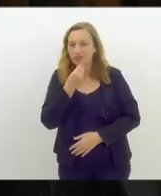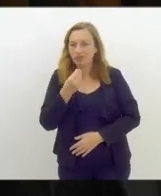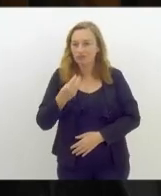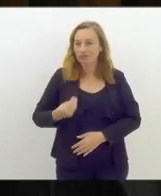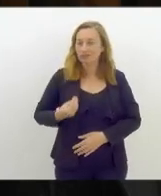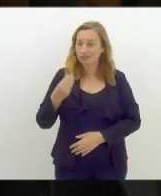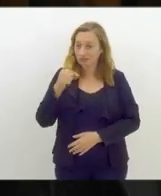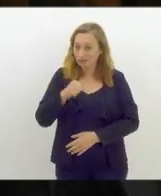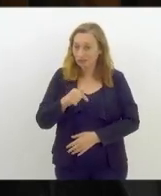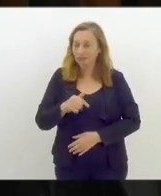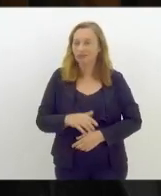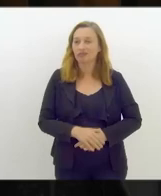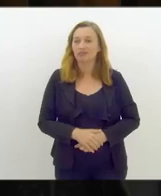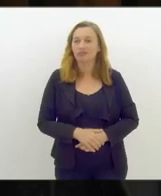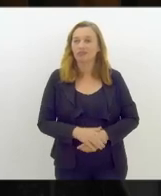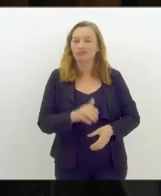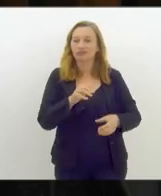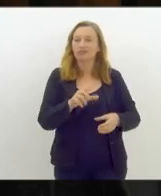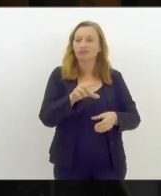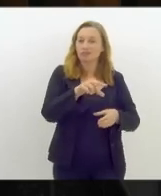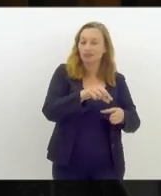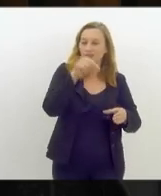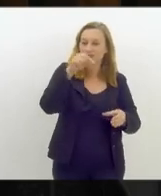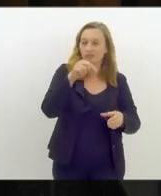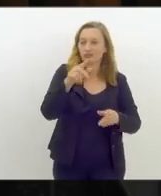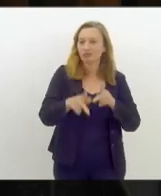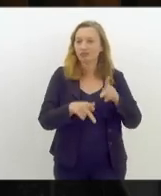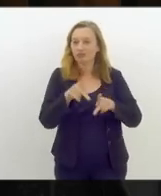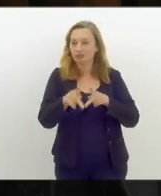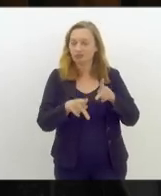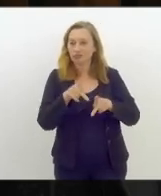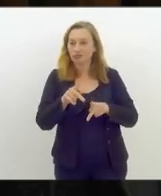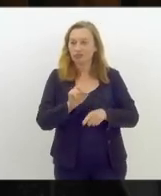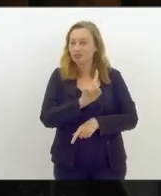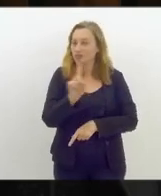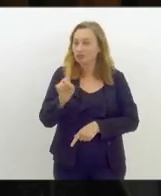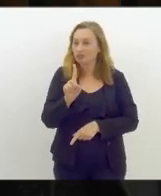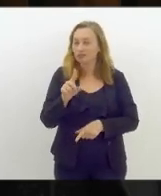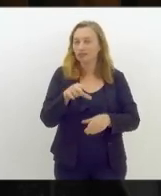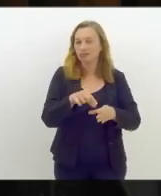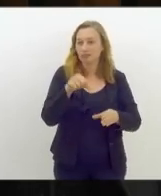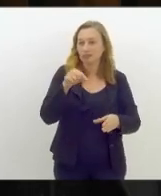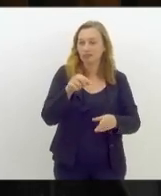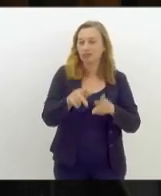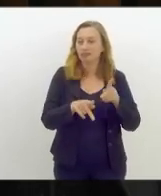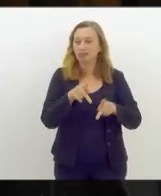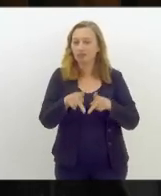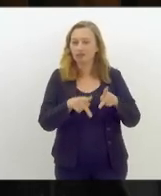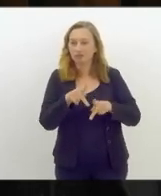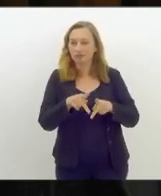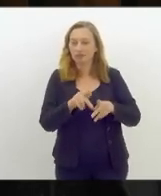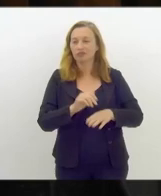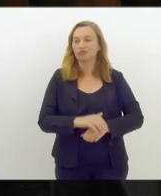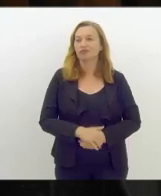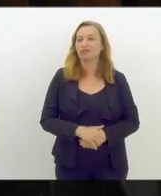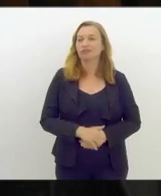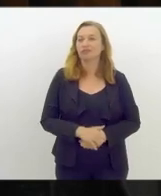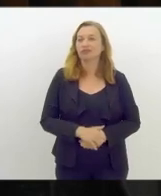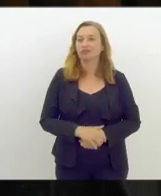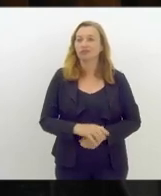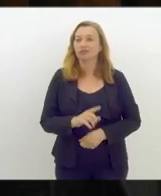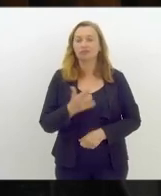presentes, os eleitos e os não eleitos, aqueles que não